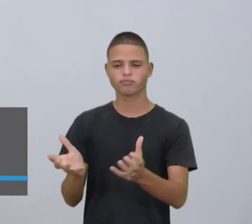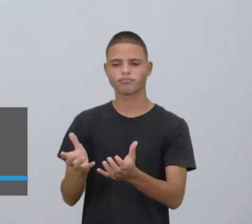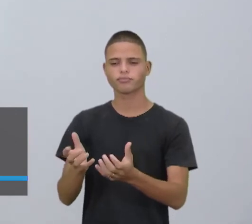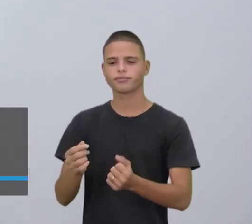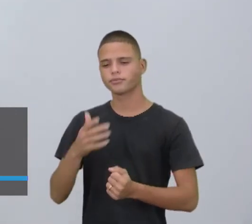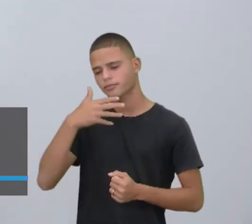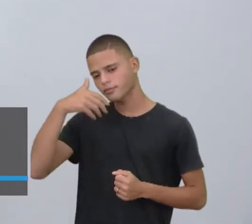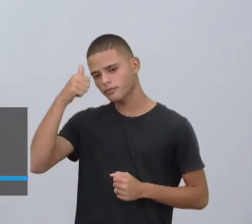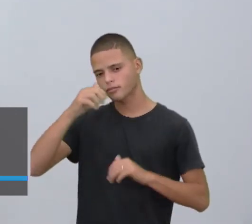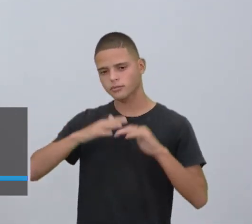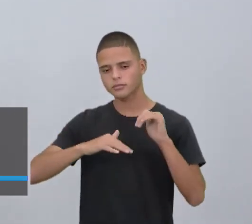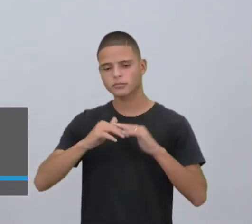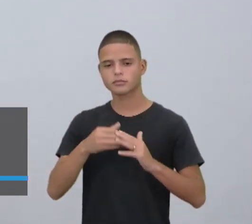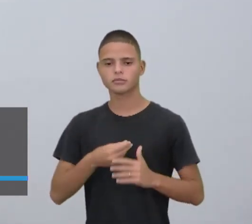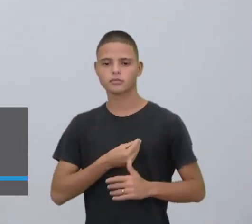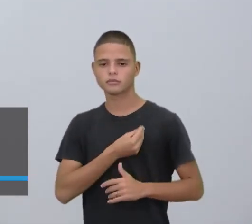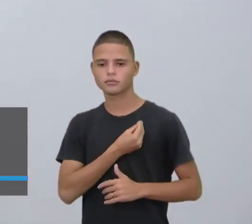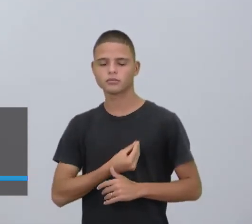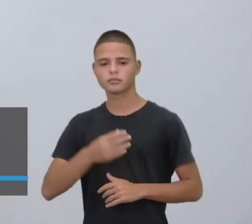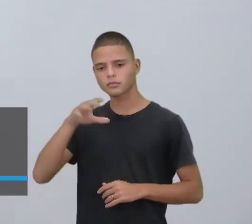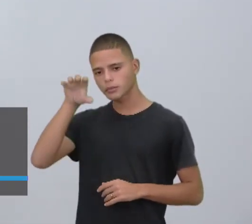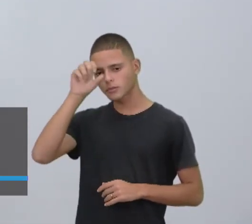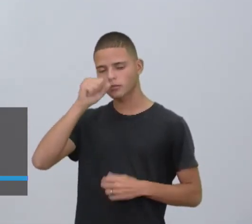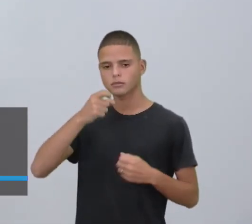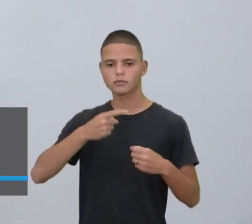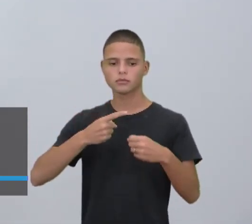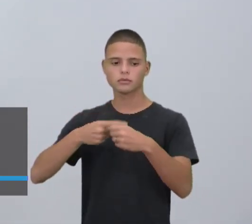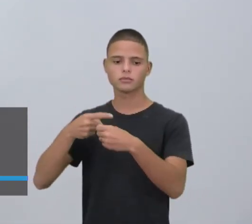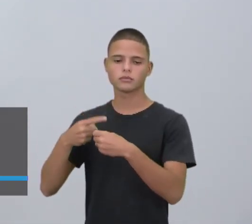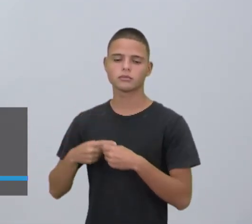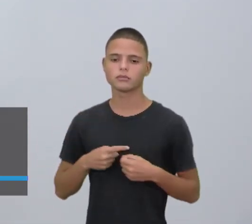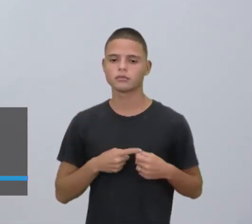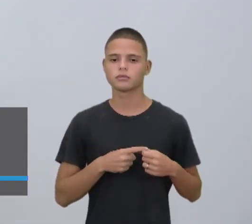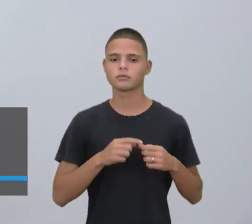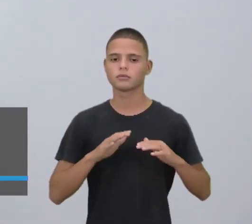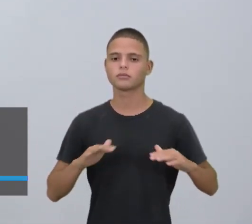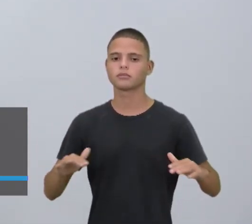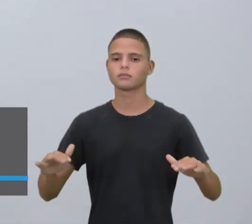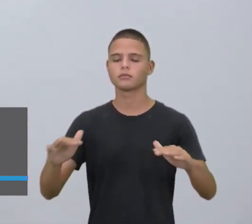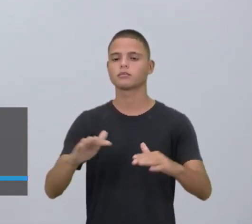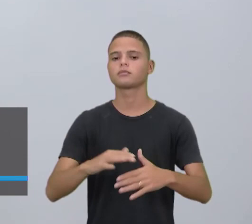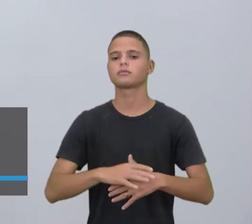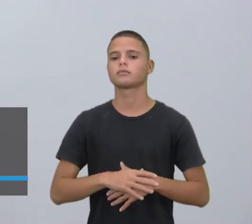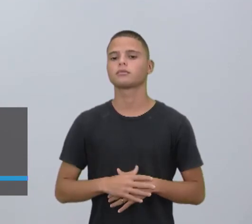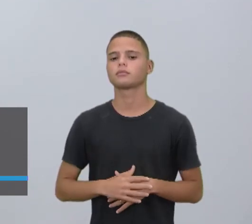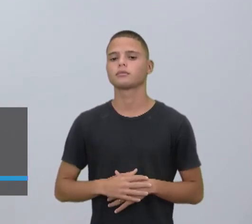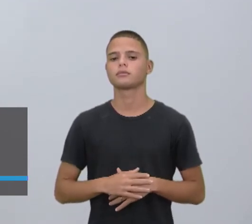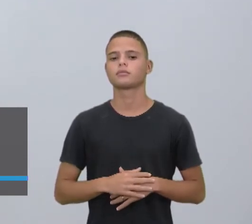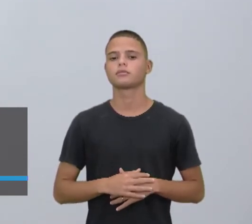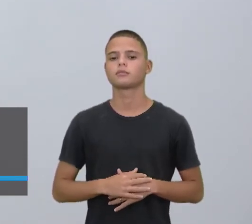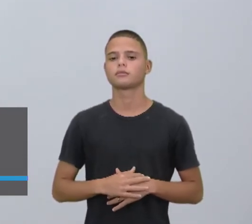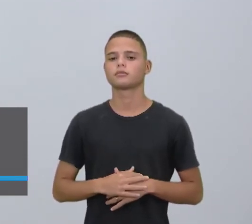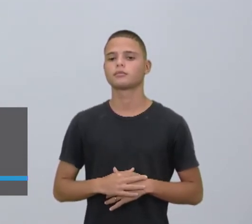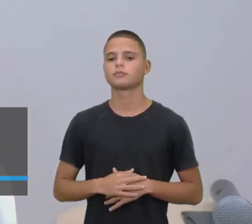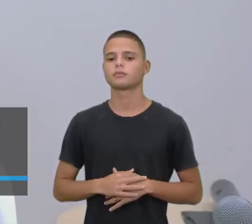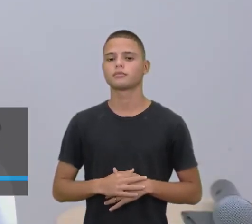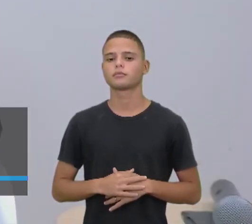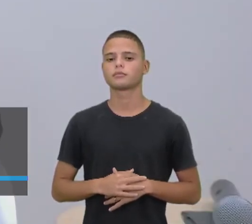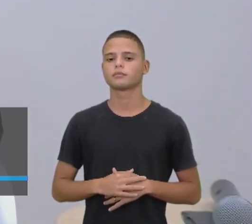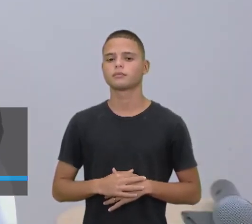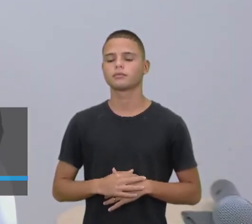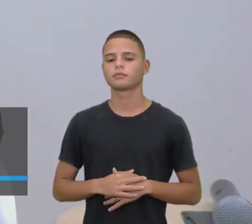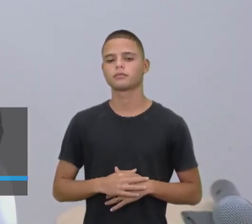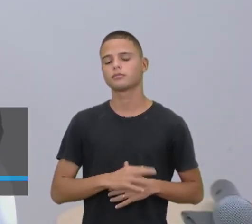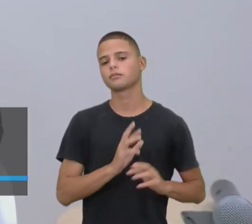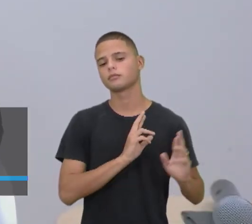melhora a qualidade do ar nas cidades, melhora a qualidade do ar aí, enfim, para a nas humanidade. rodovias. E no caso